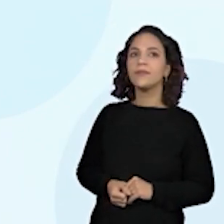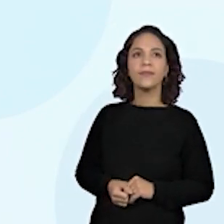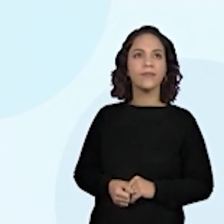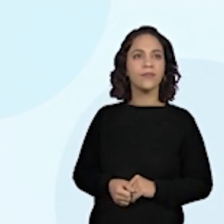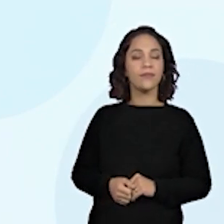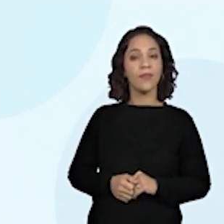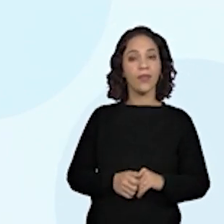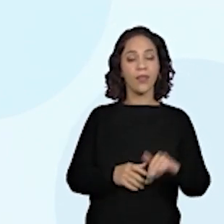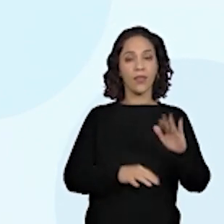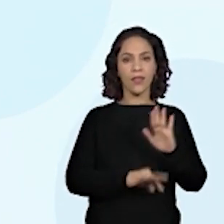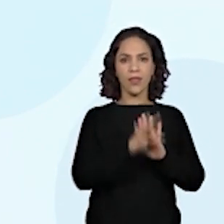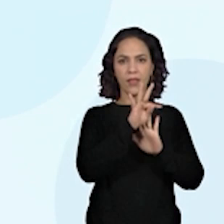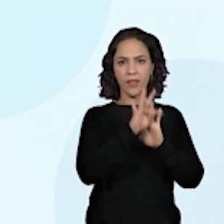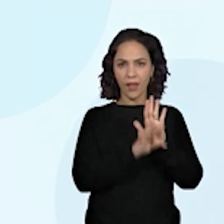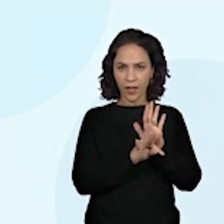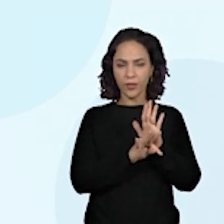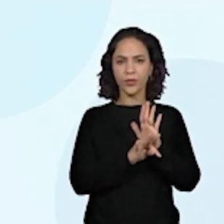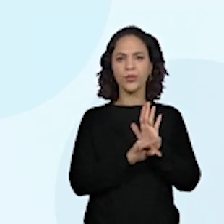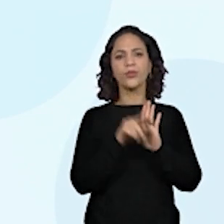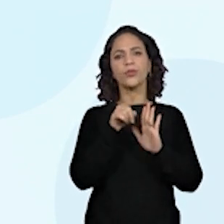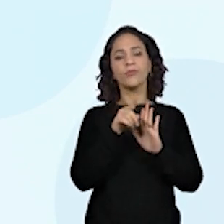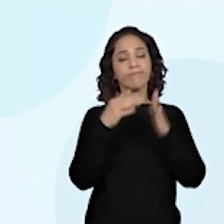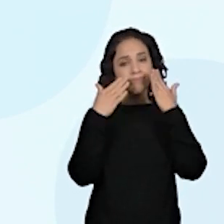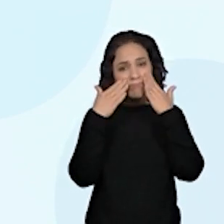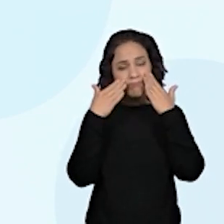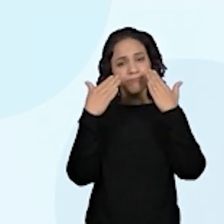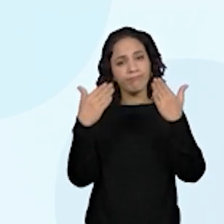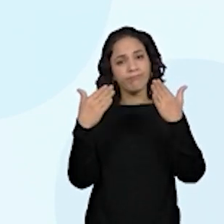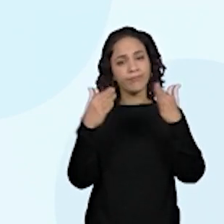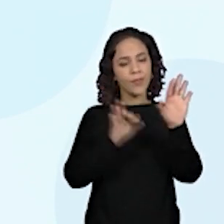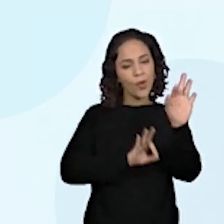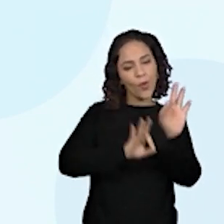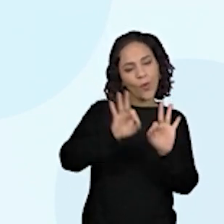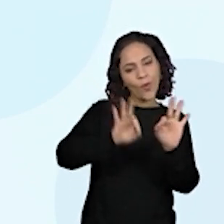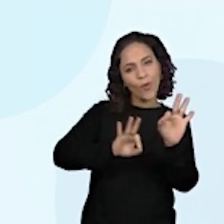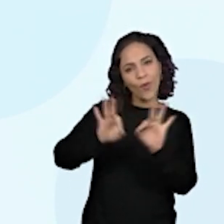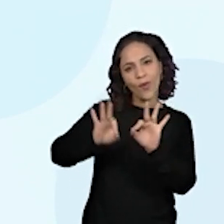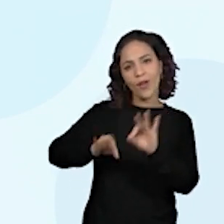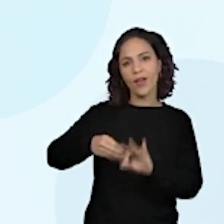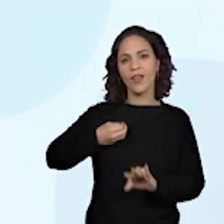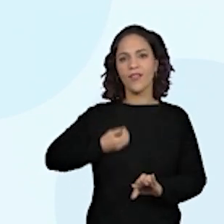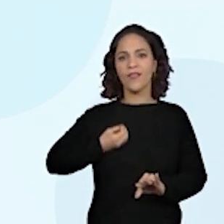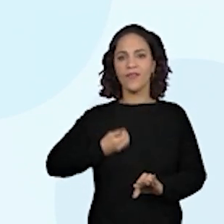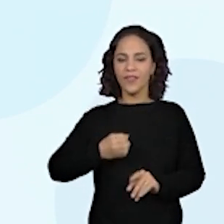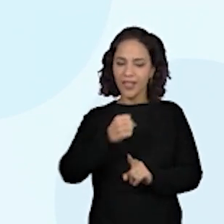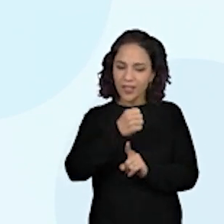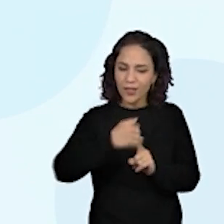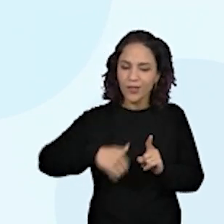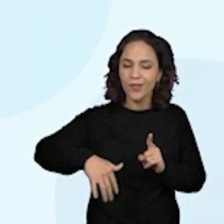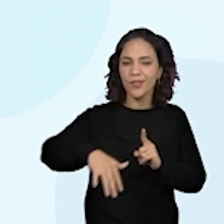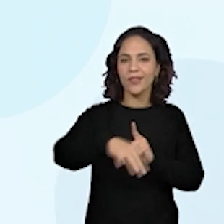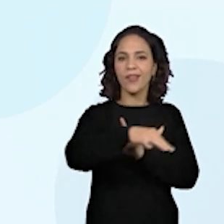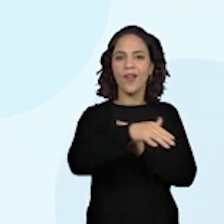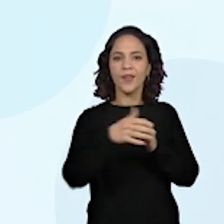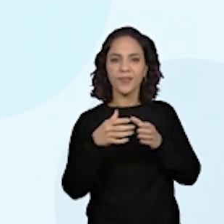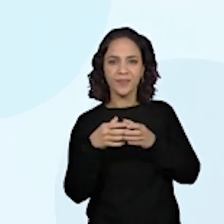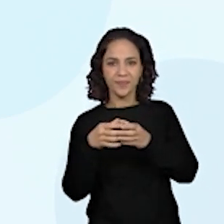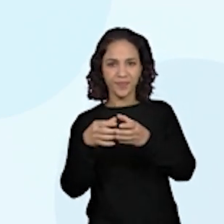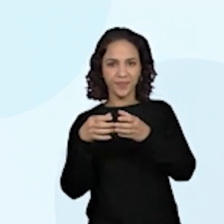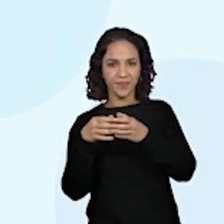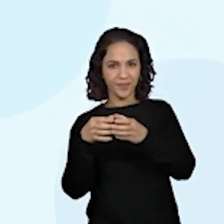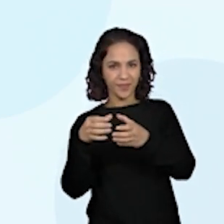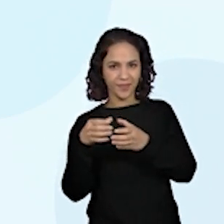Textos públicos que organizam a vida em sociedade. Textos públicos